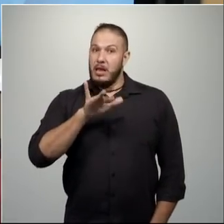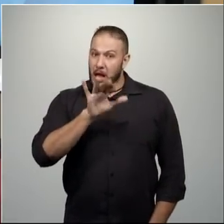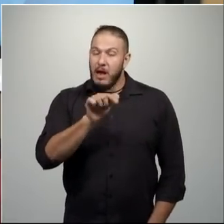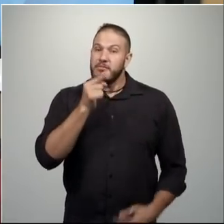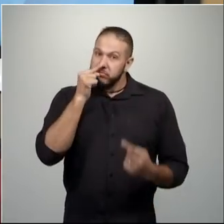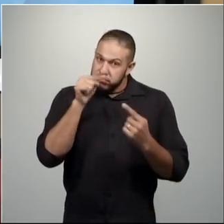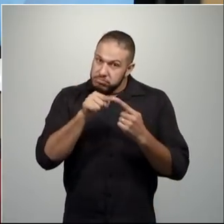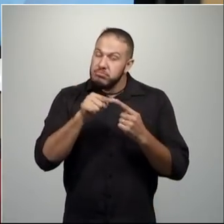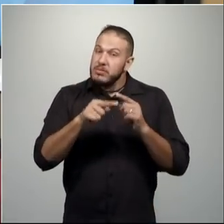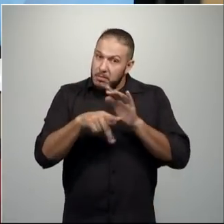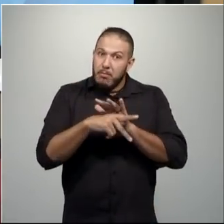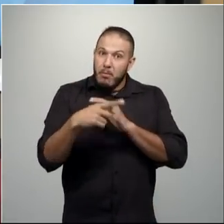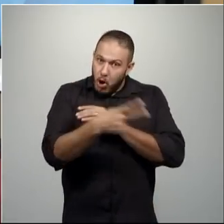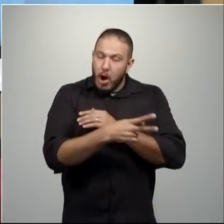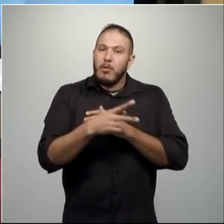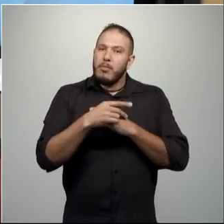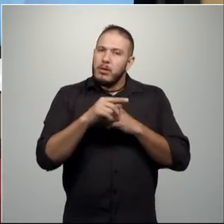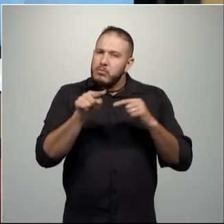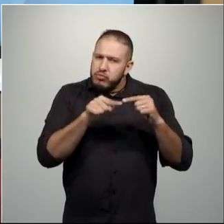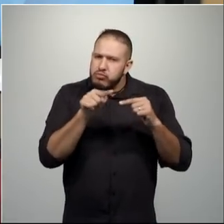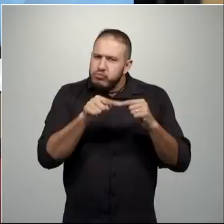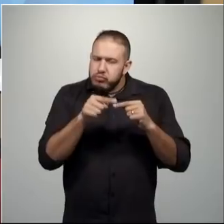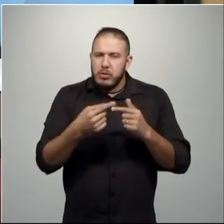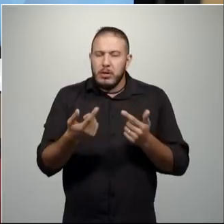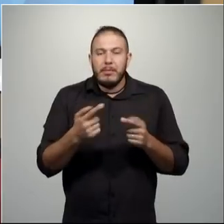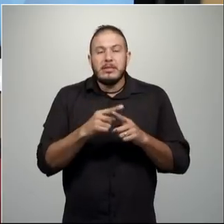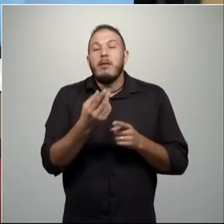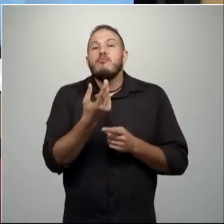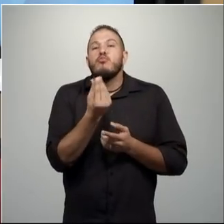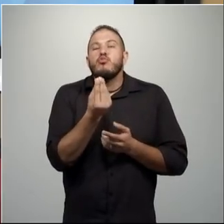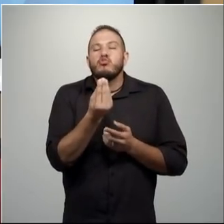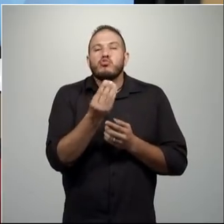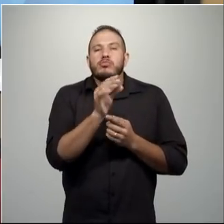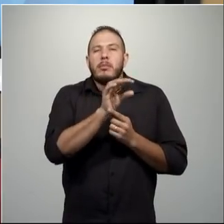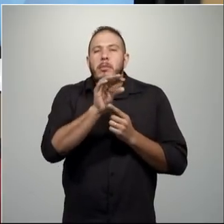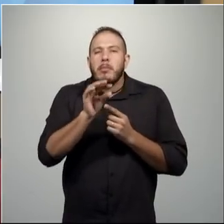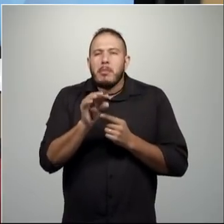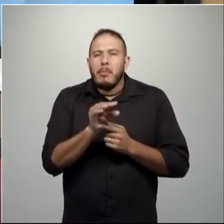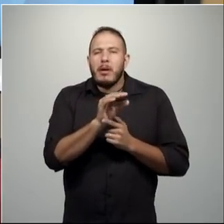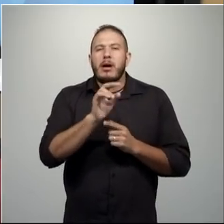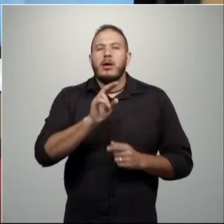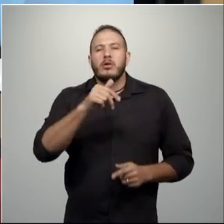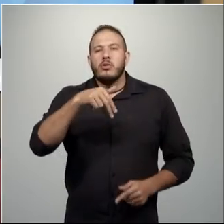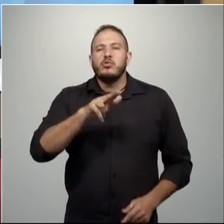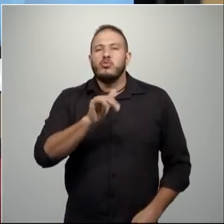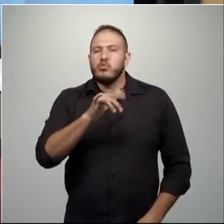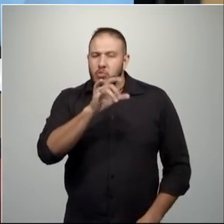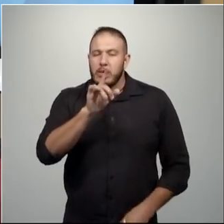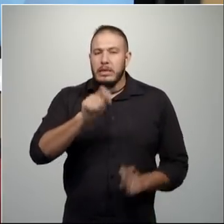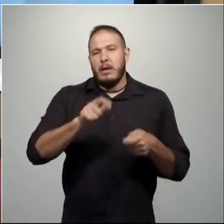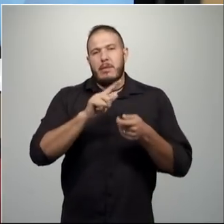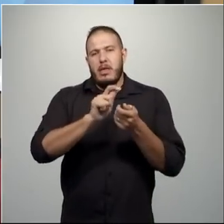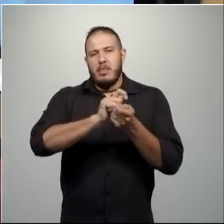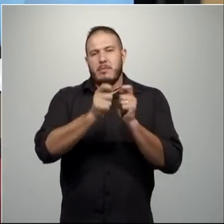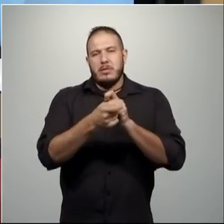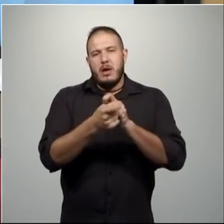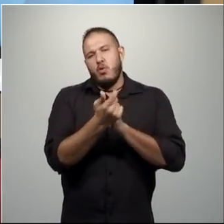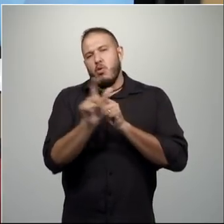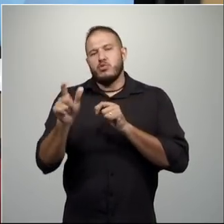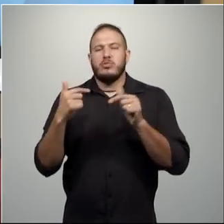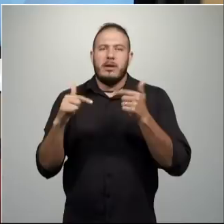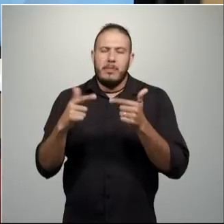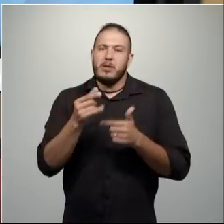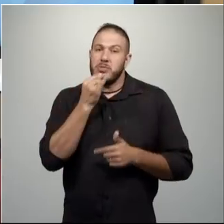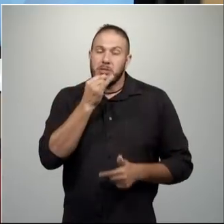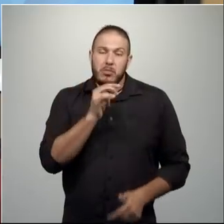processamento gráfico mas por terem muitos núcleos dá para adaptar pra fazer várias tarefas em paralelo por exemplo